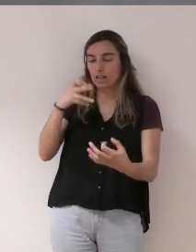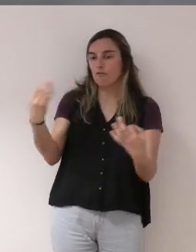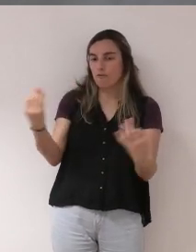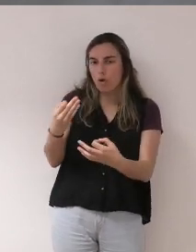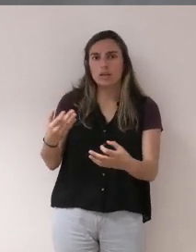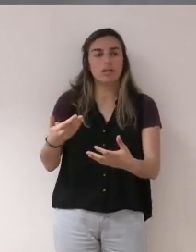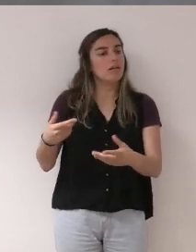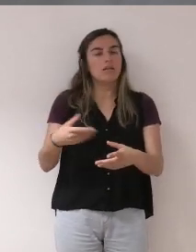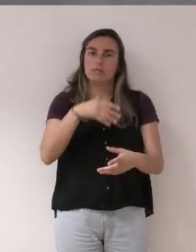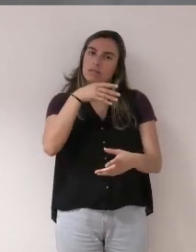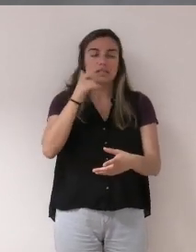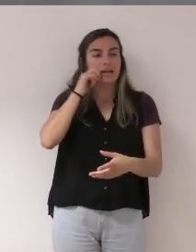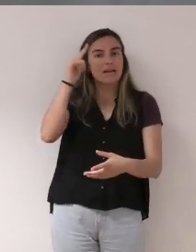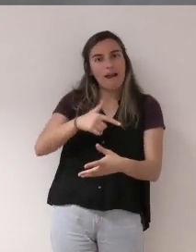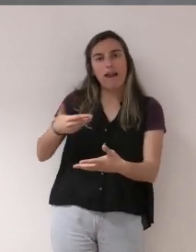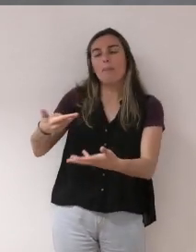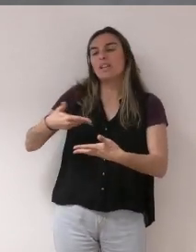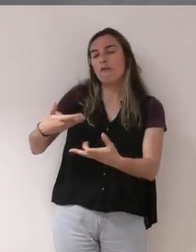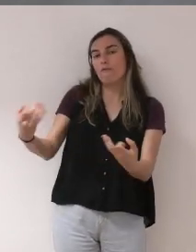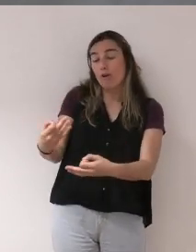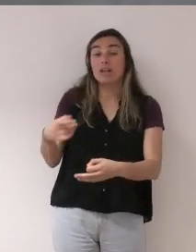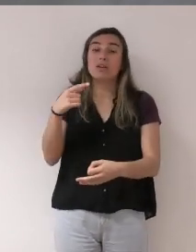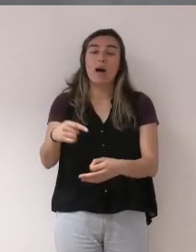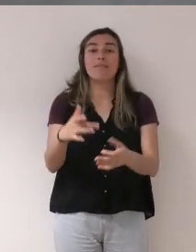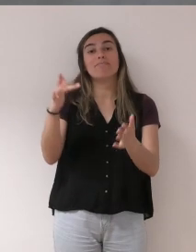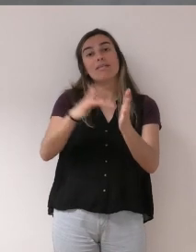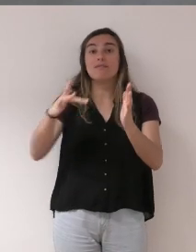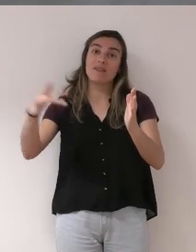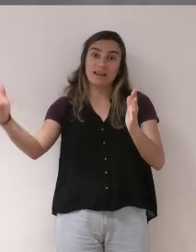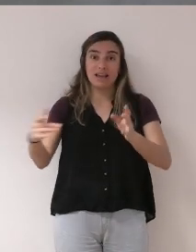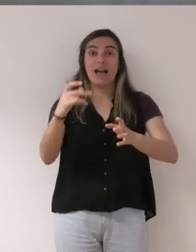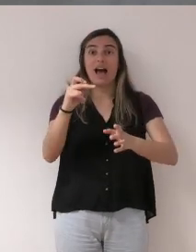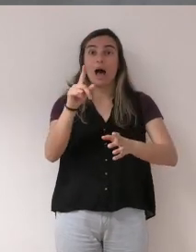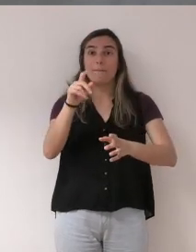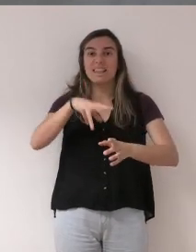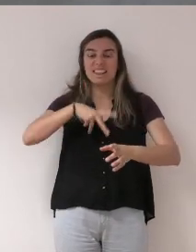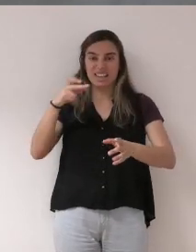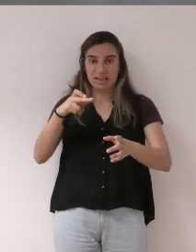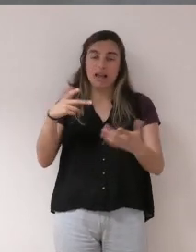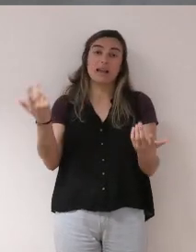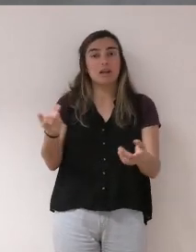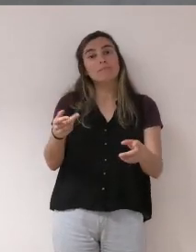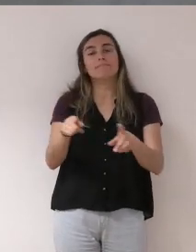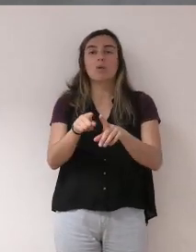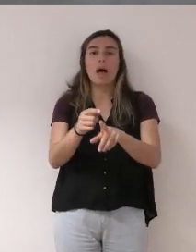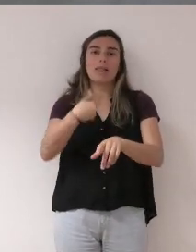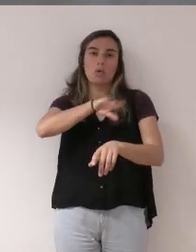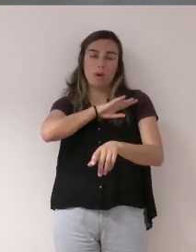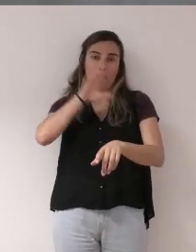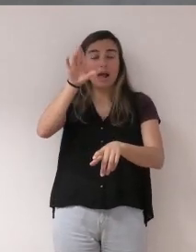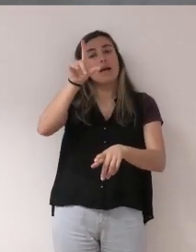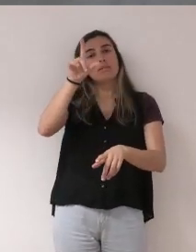livraria da Almedina, ali embaixo, ao pé da Praça da República. E aí também é Hélder Gomes